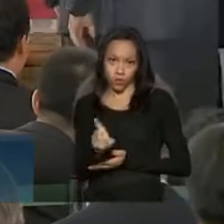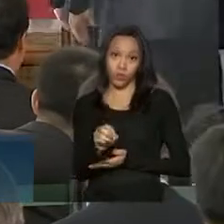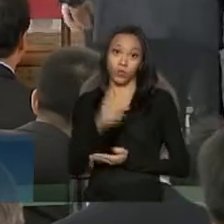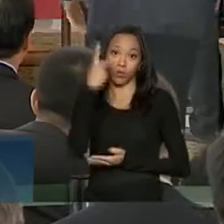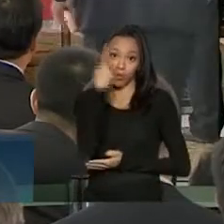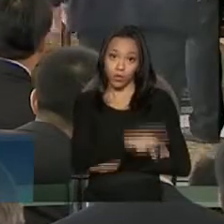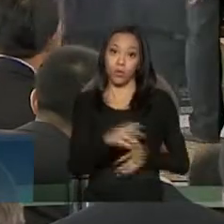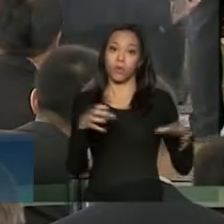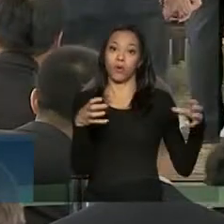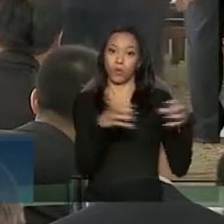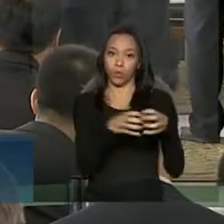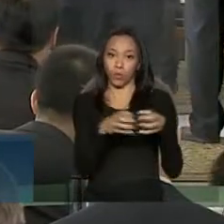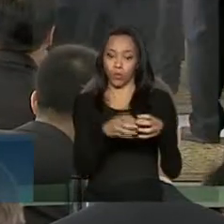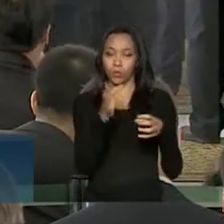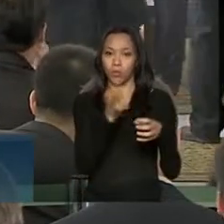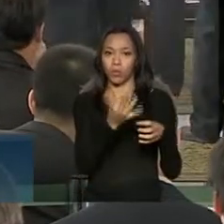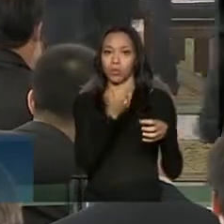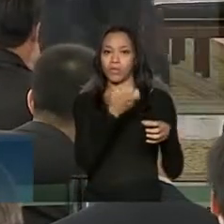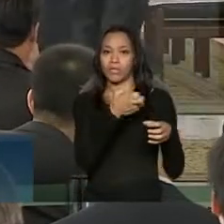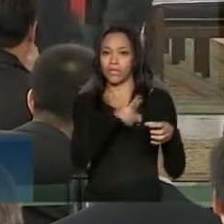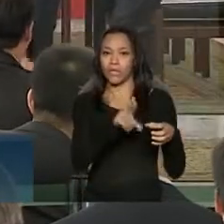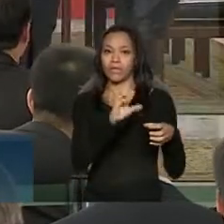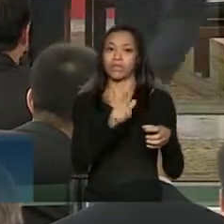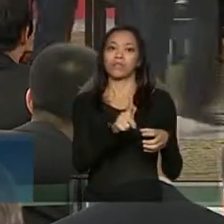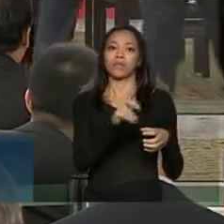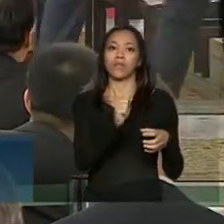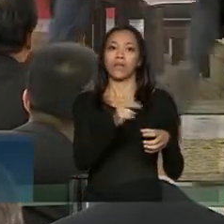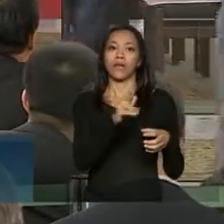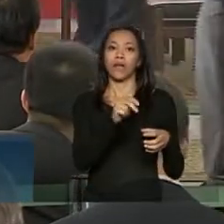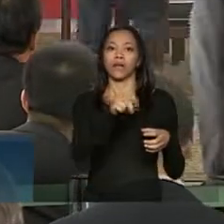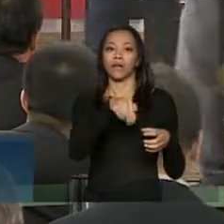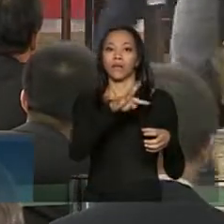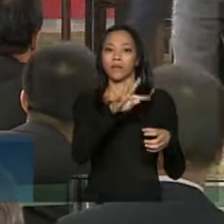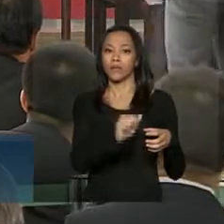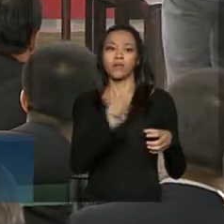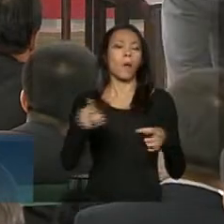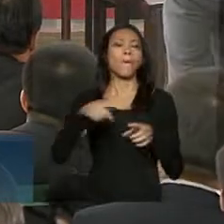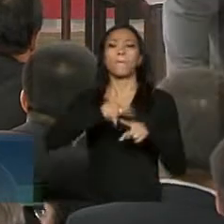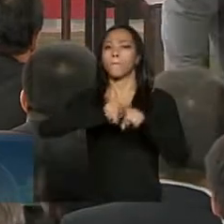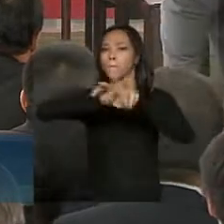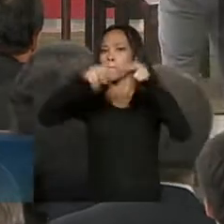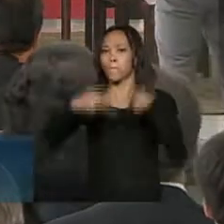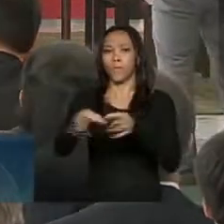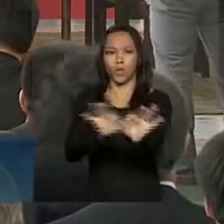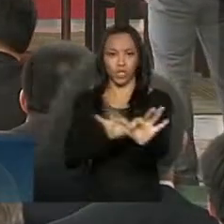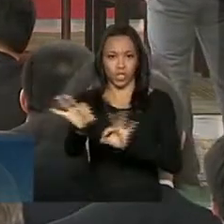grupo Três Gargantas sobre projeto de energia eólica.